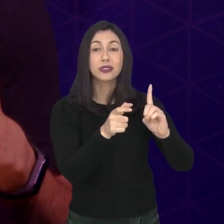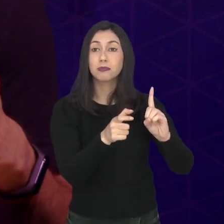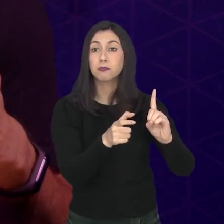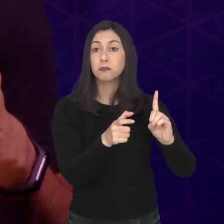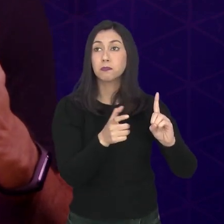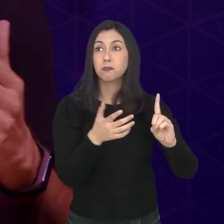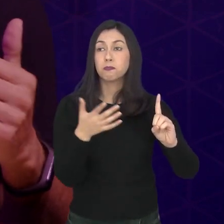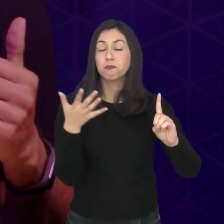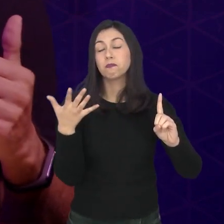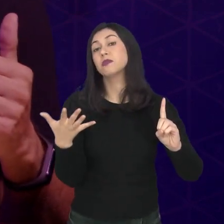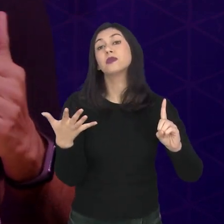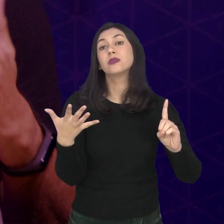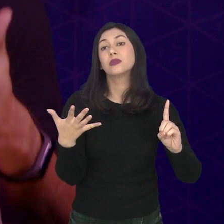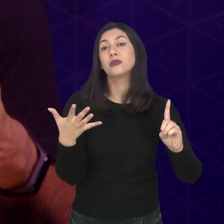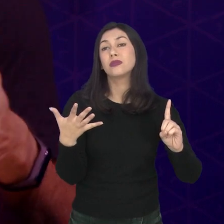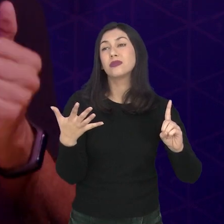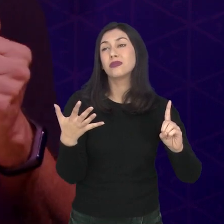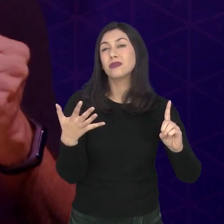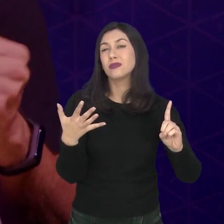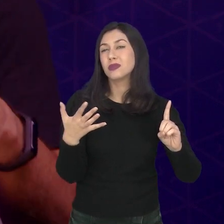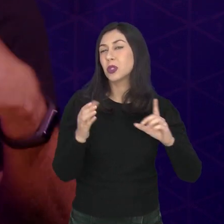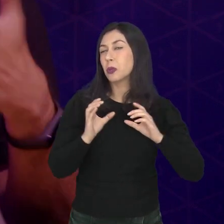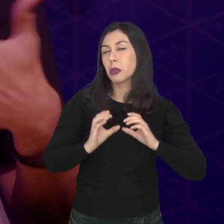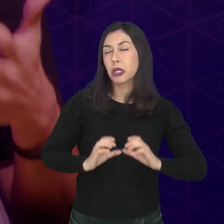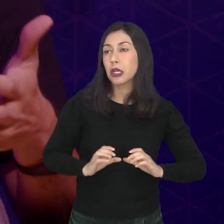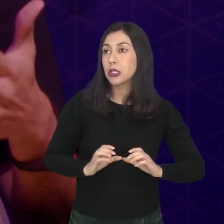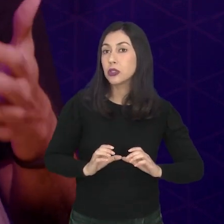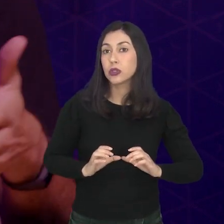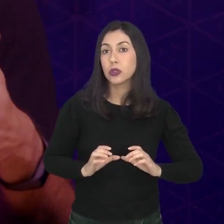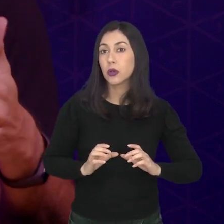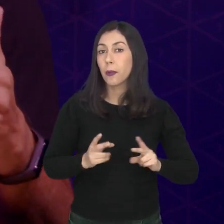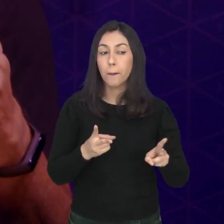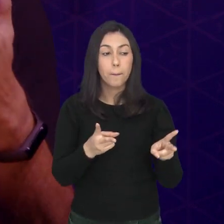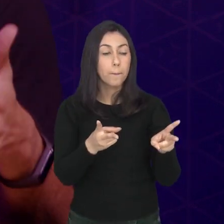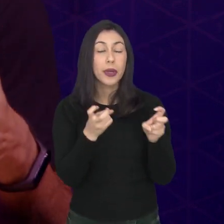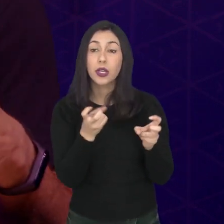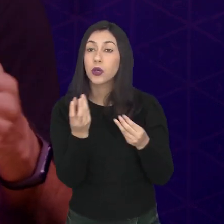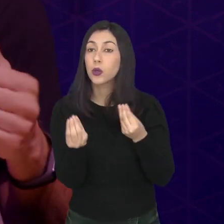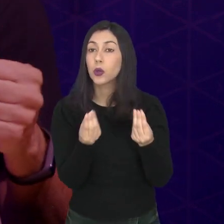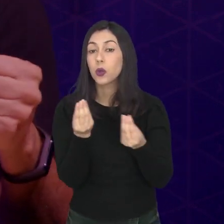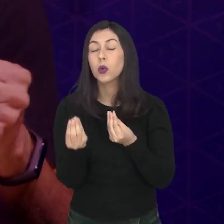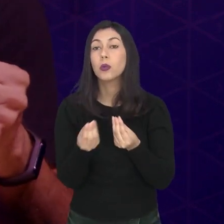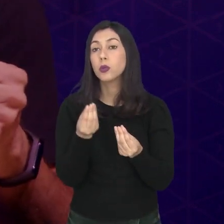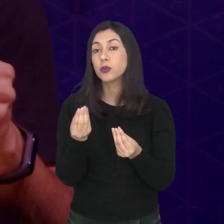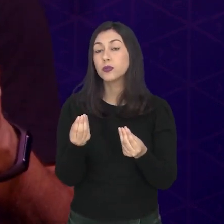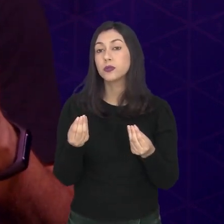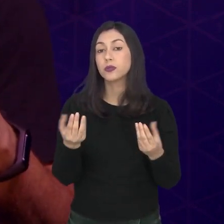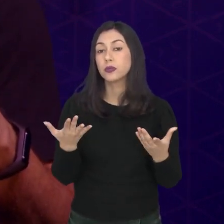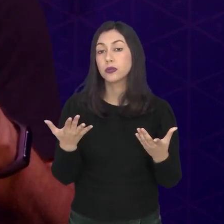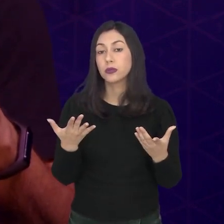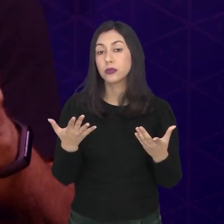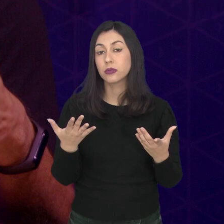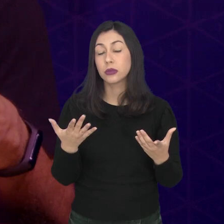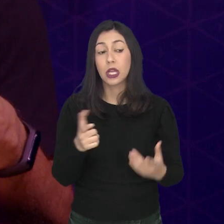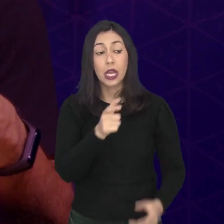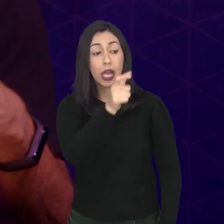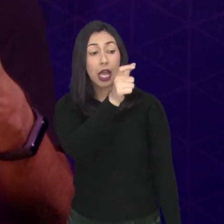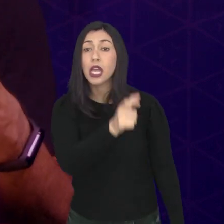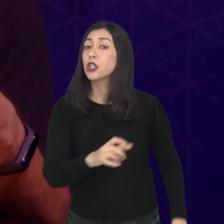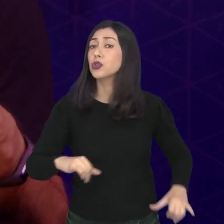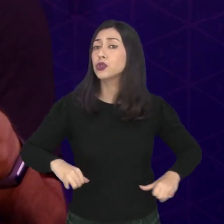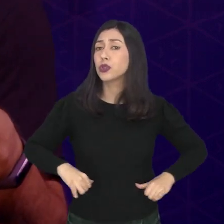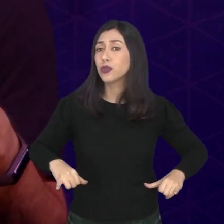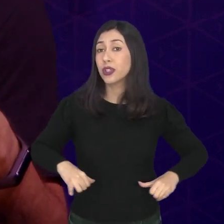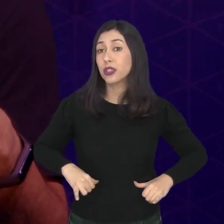costuma a se comportar, né? Os pais, eles podem identificar essa criança que